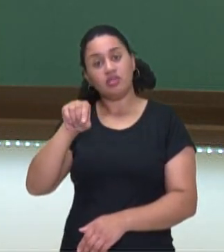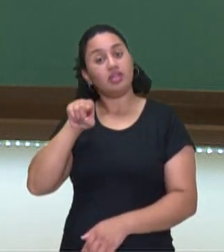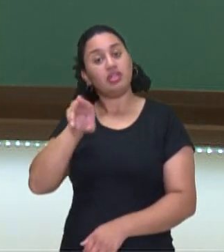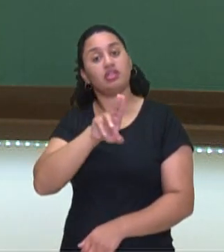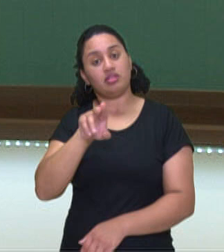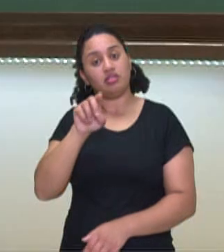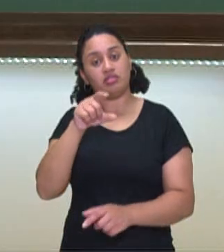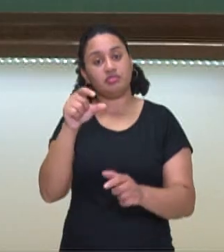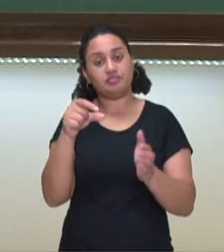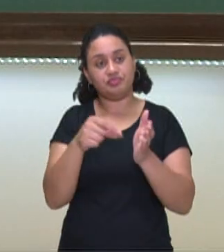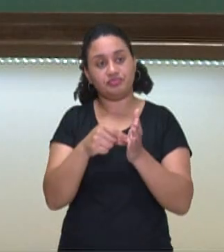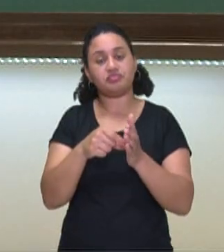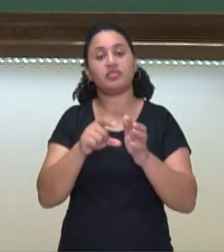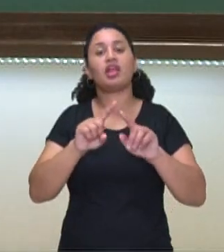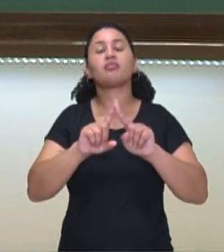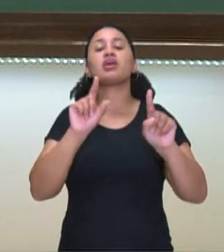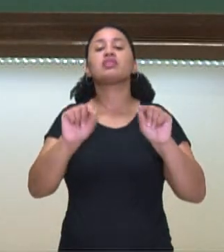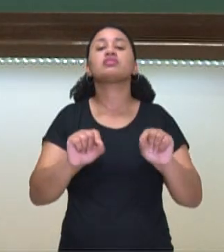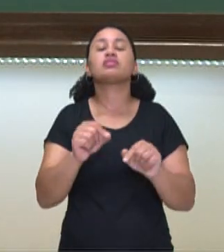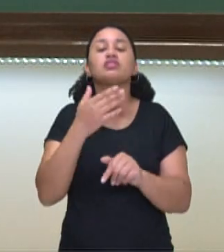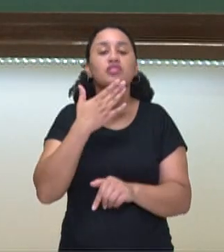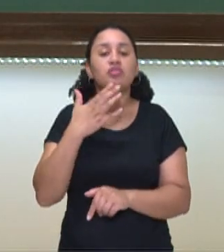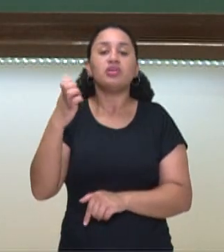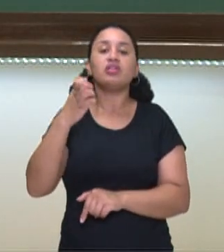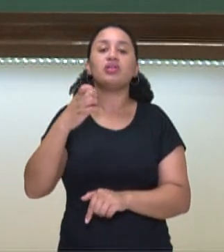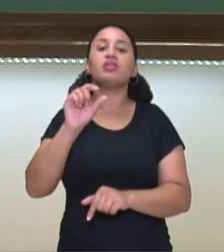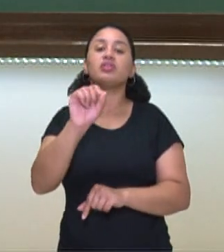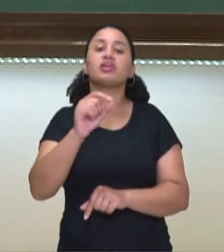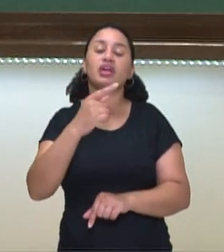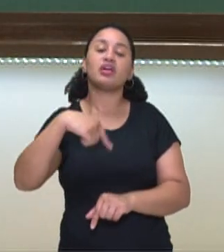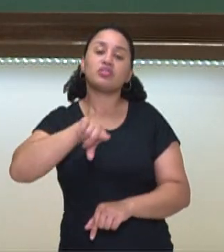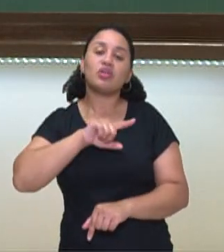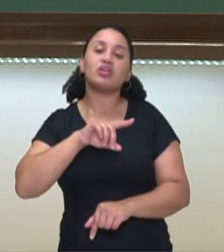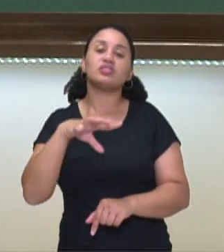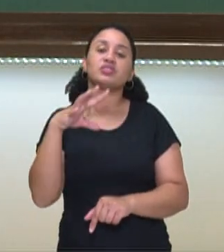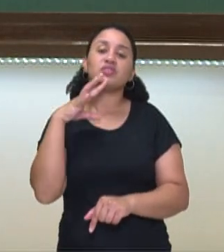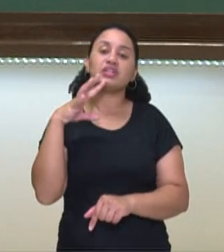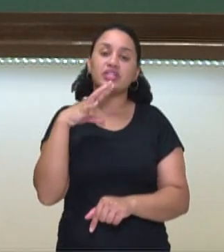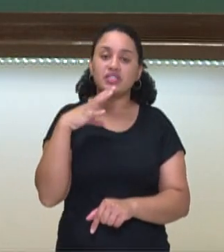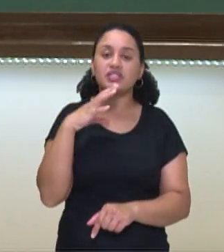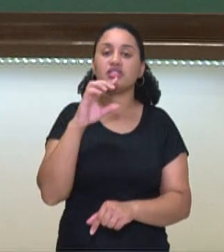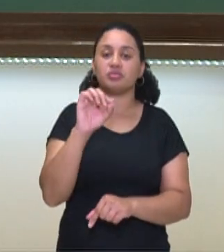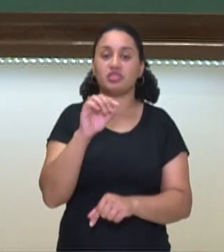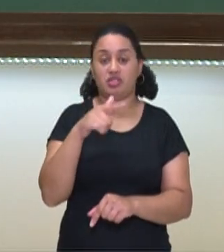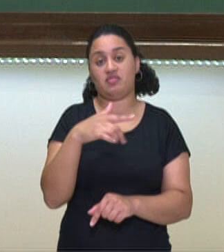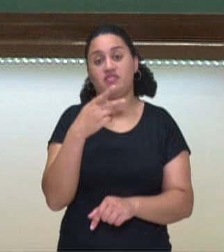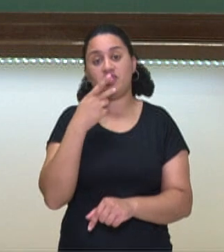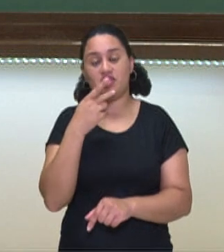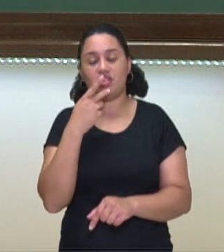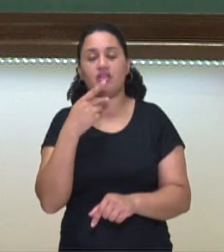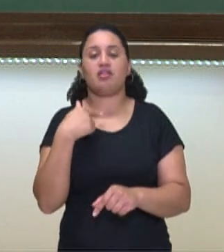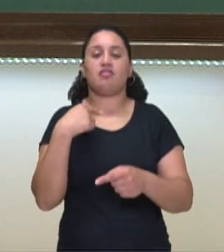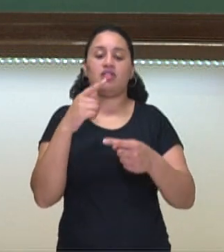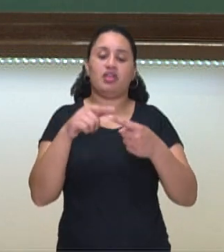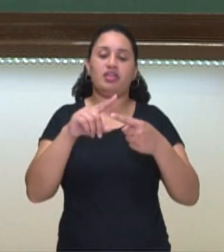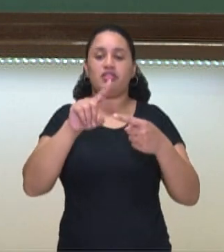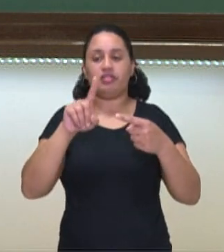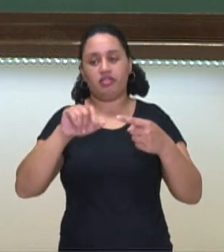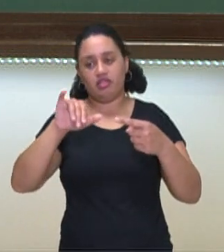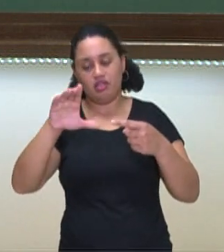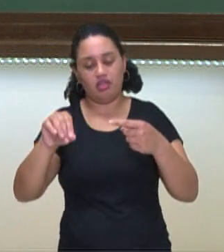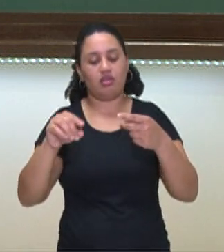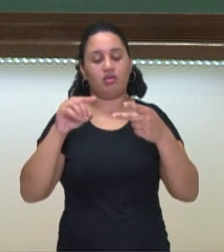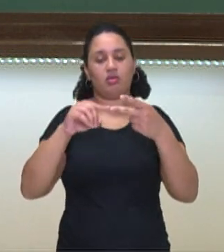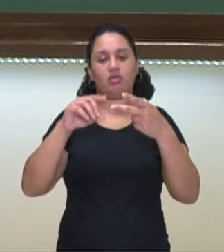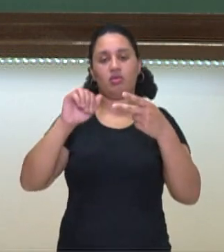dica. Mas o melhor mesmo é nós nos familiarizarmos com o que eu falei. Eu falei sobre zinco, eu falei sobre amônia, eu falei